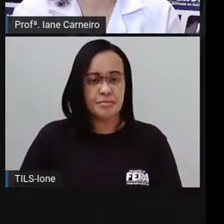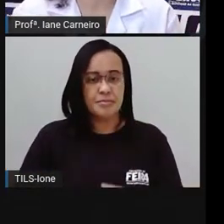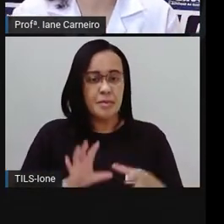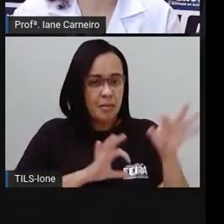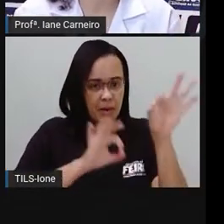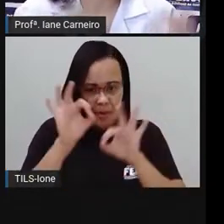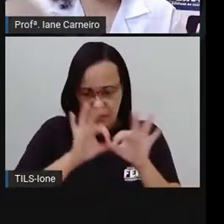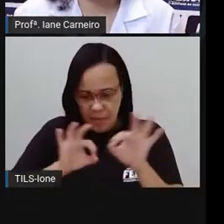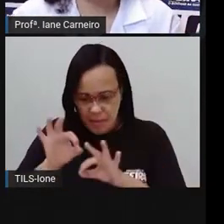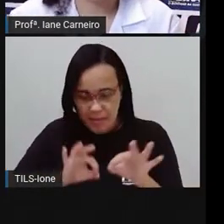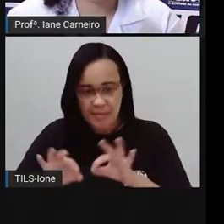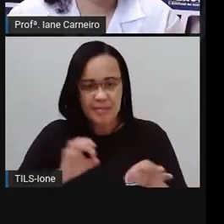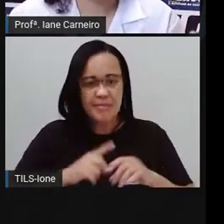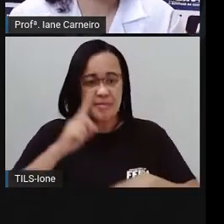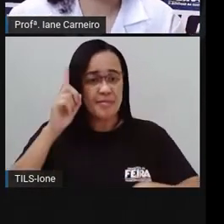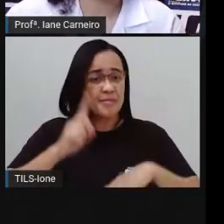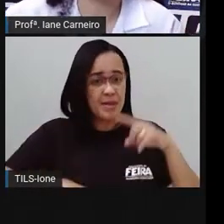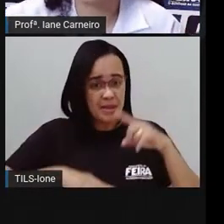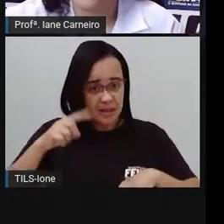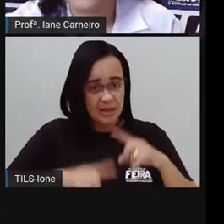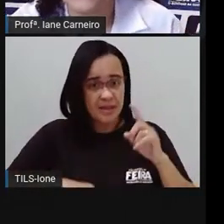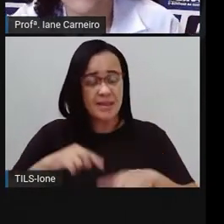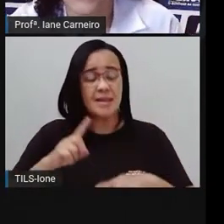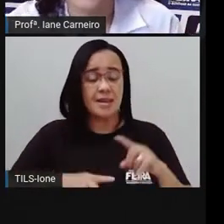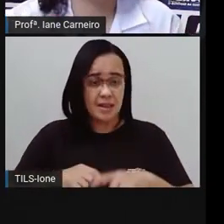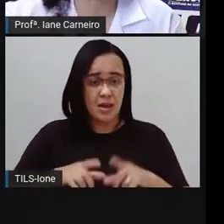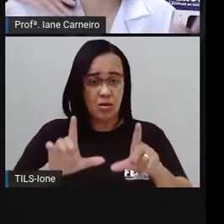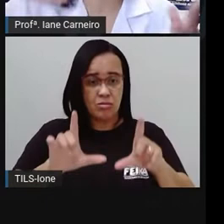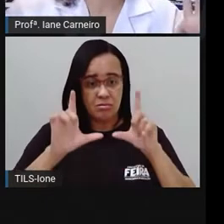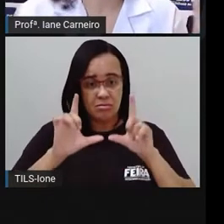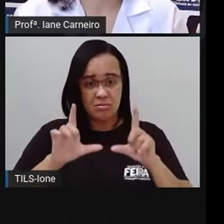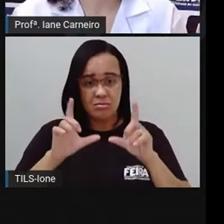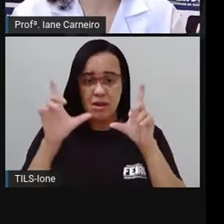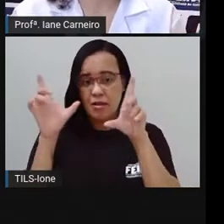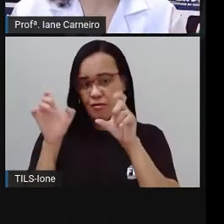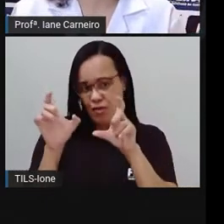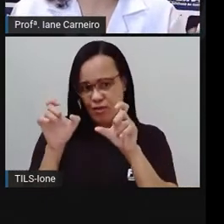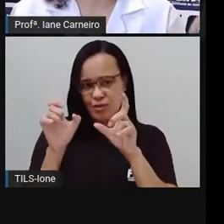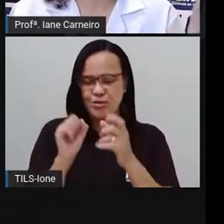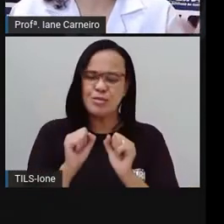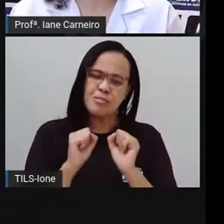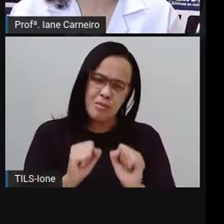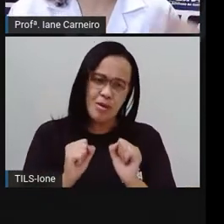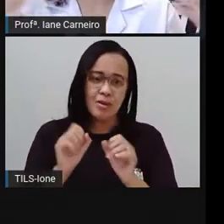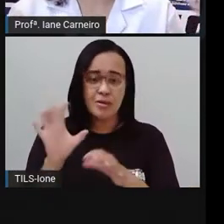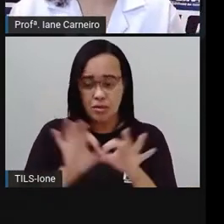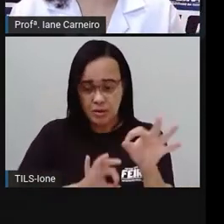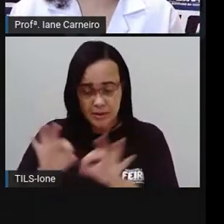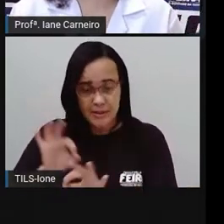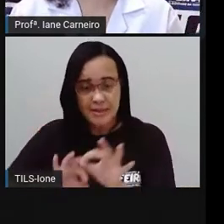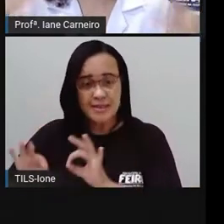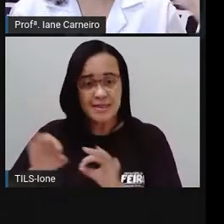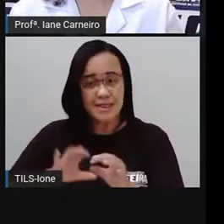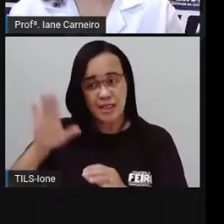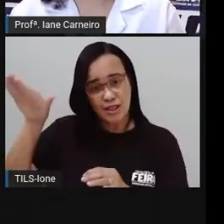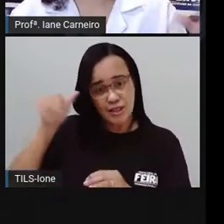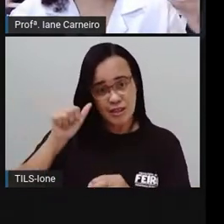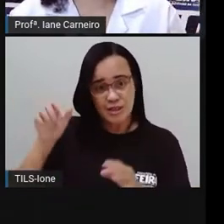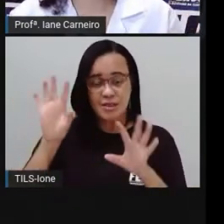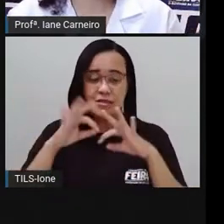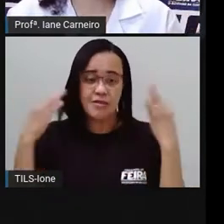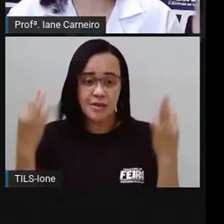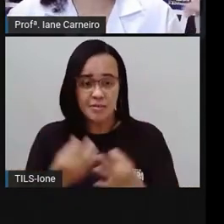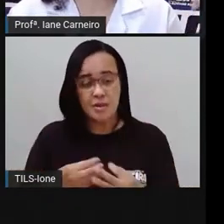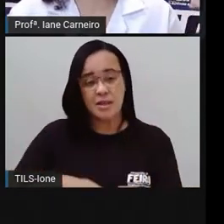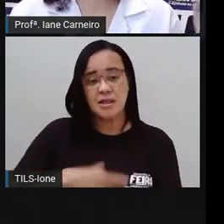né, o seu porta-retrato dessa forma com mais palitos. Tá joia? Então já vão preparando aí, pede o papai e a mamãe, o adulto, a tia,